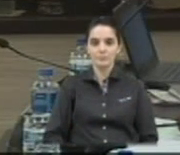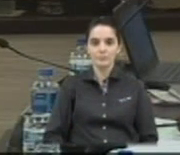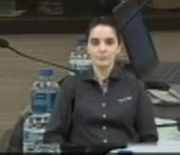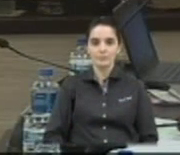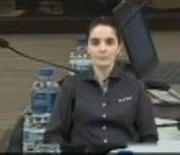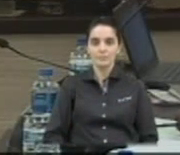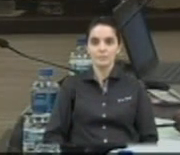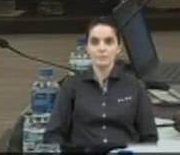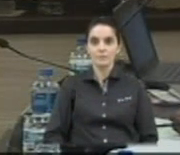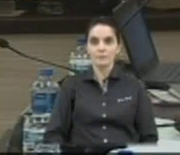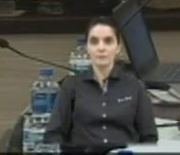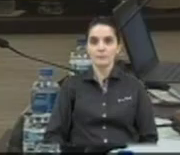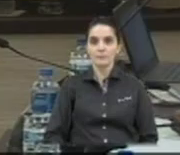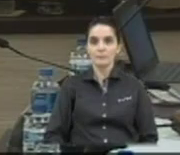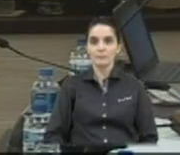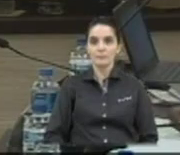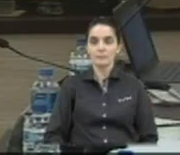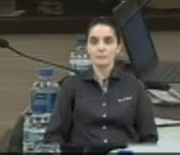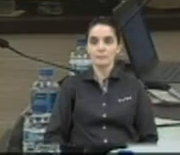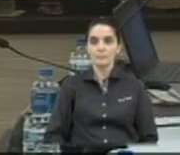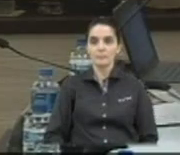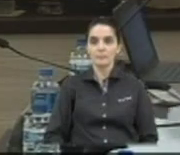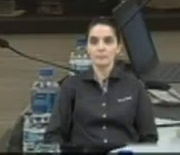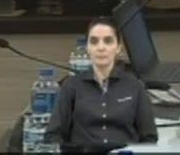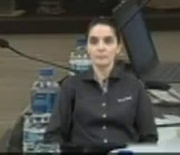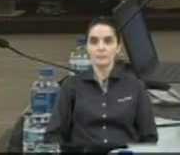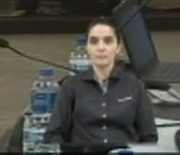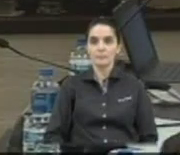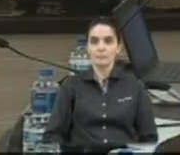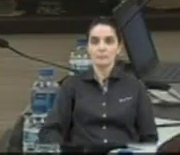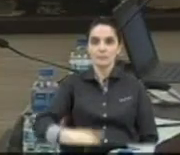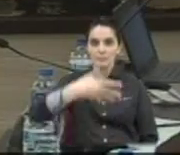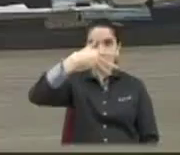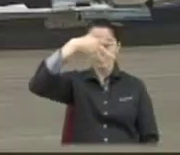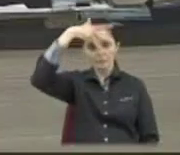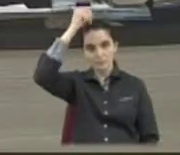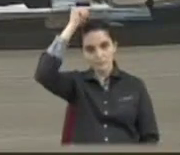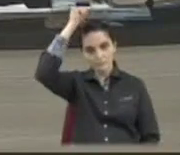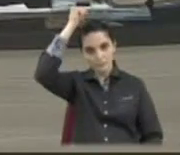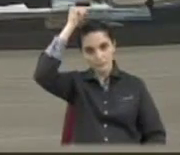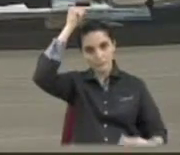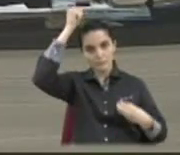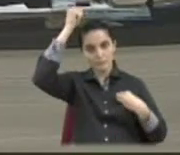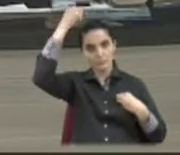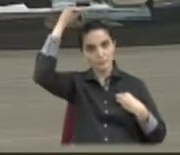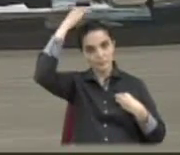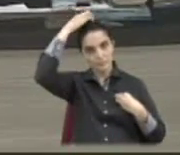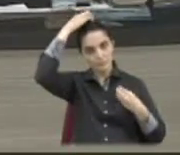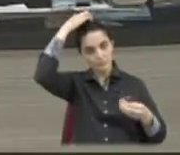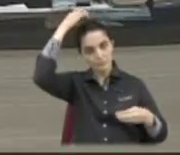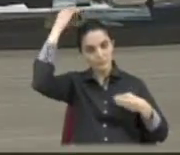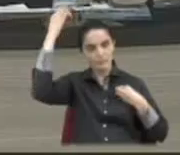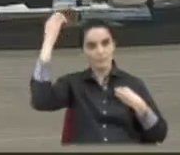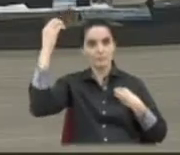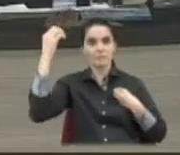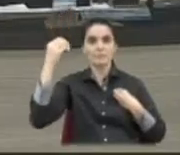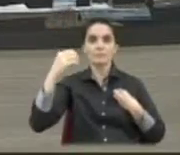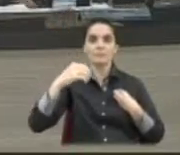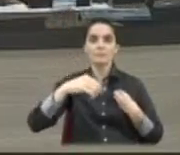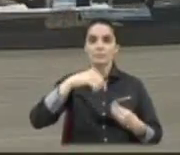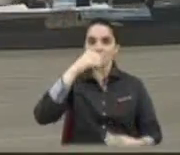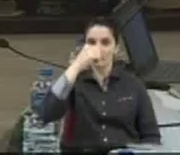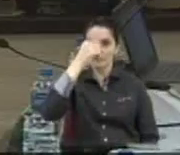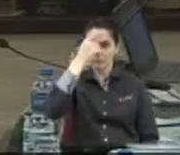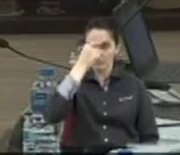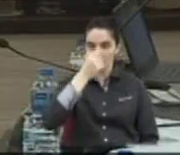Depois da chamada. Depois da chamada. Pode chamar. Toninho Franco. Presente. Darcy Reis. Presente. Ivaldo Soares